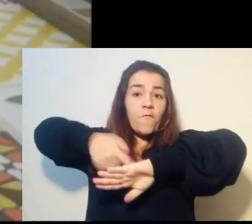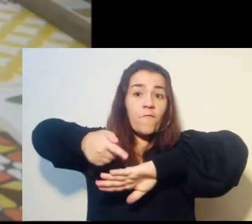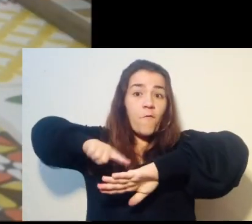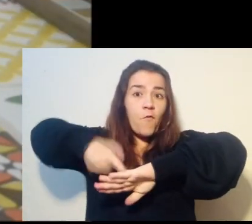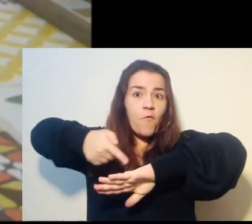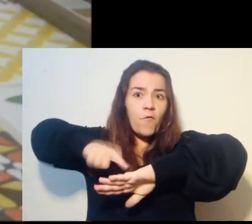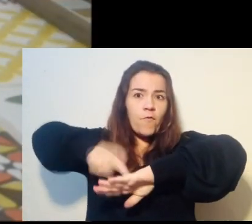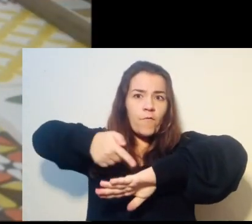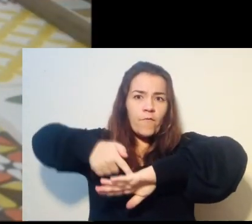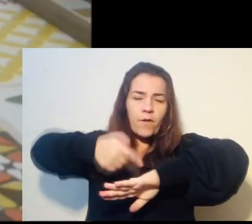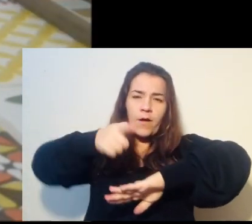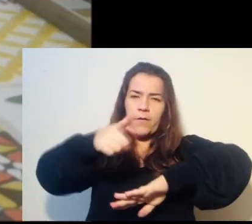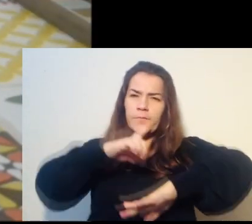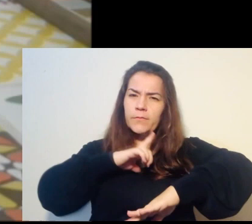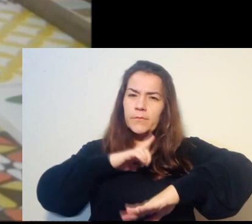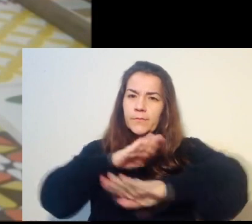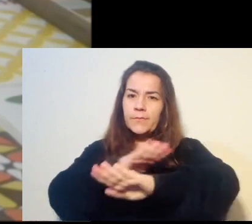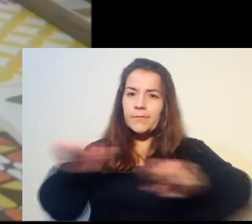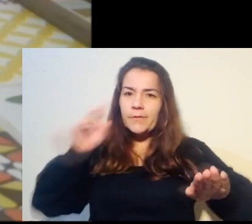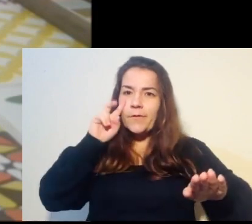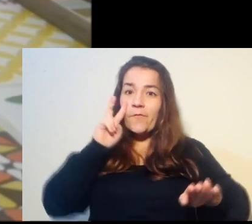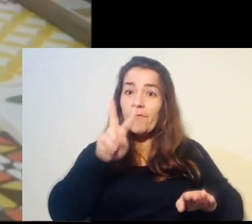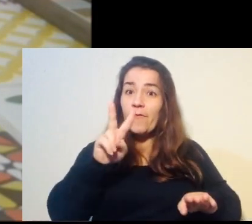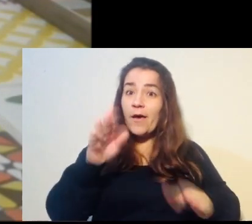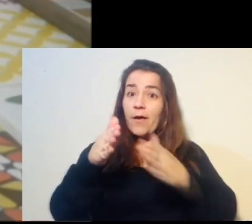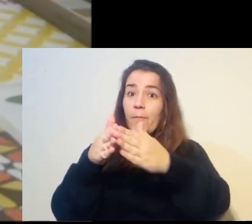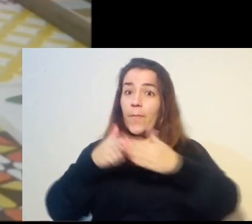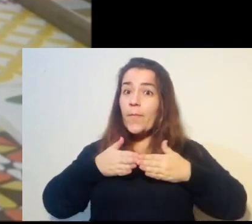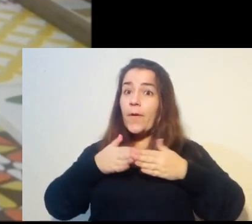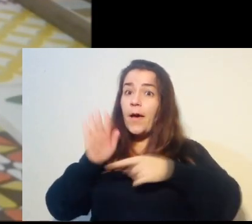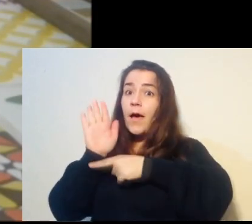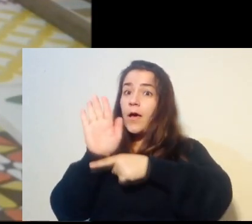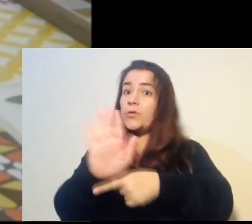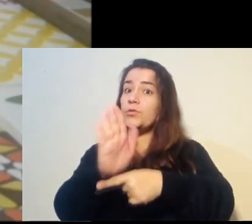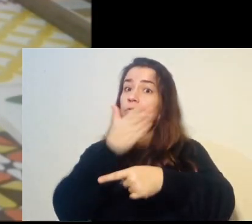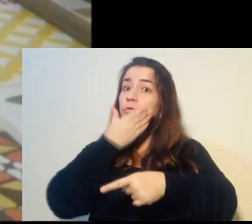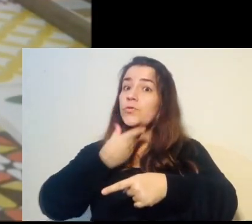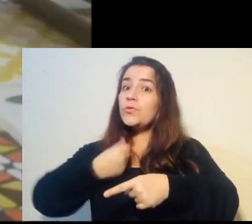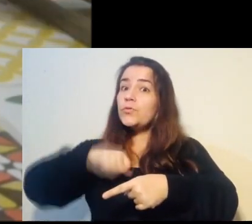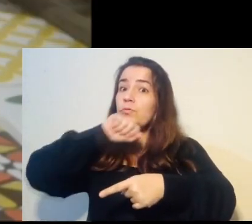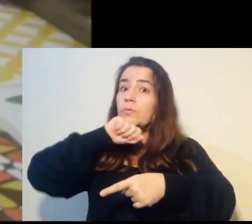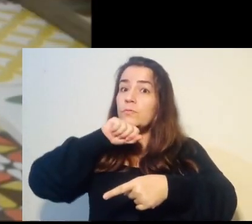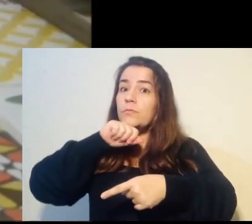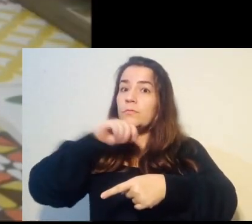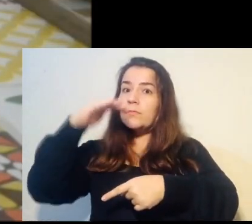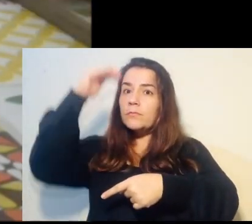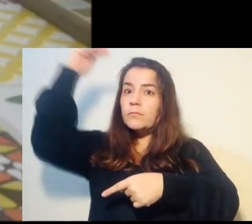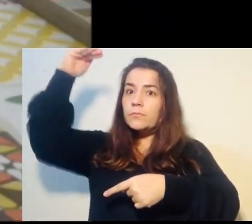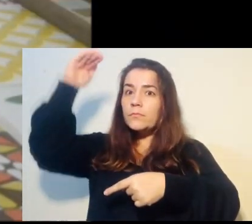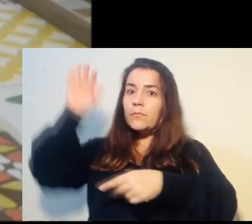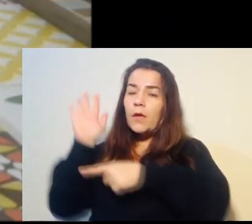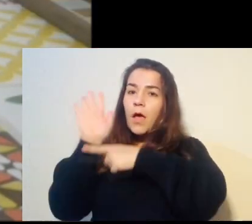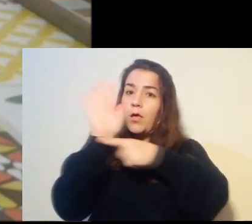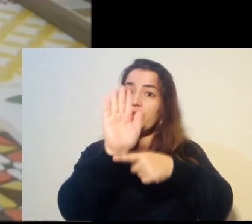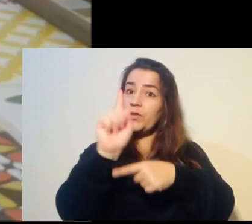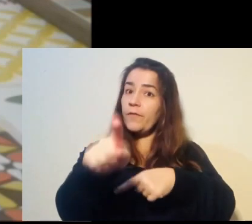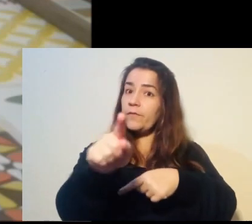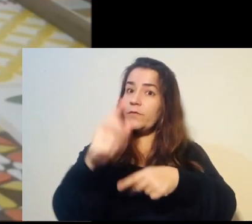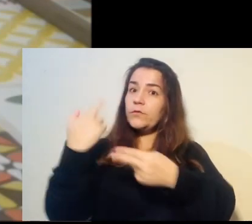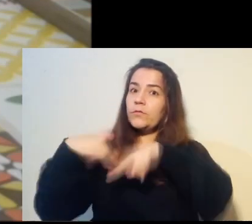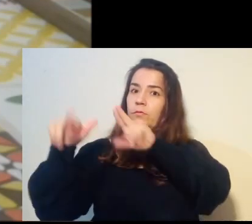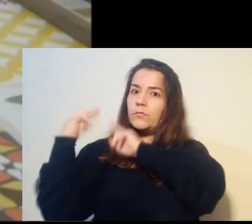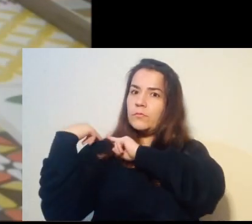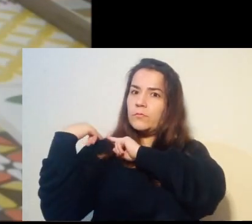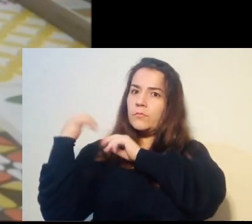furar. Agora, se tiver crianças fazendo, por favor, peçam auxílio dos seus pais para fazer ou dos